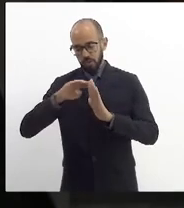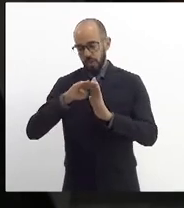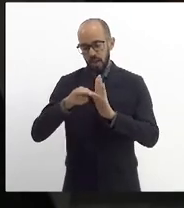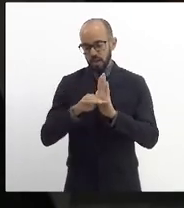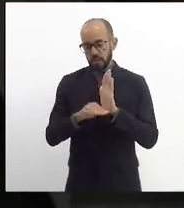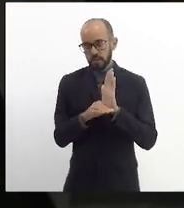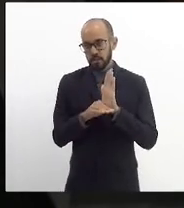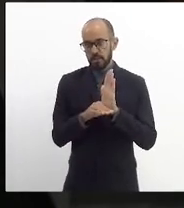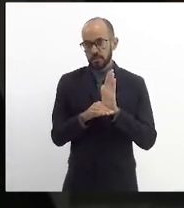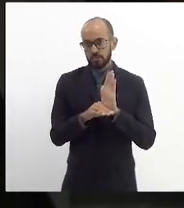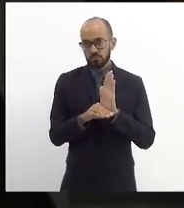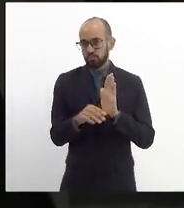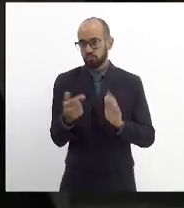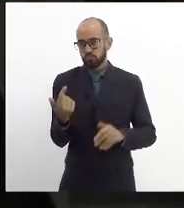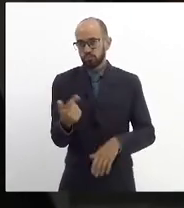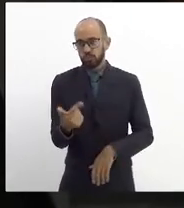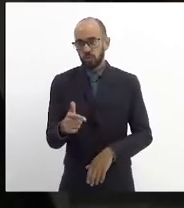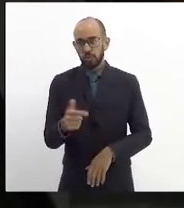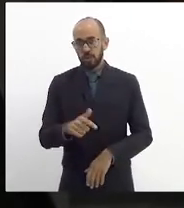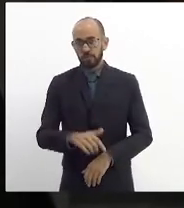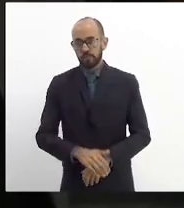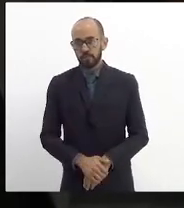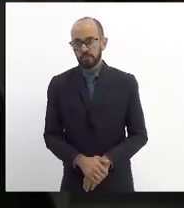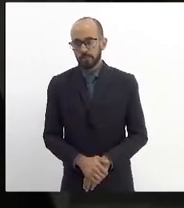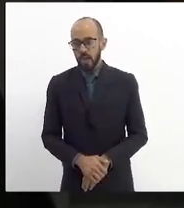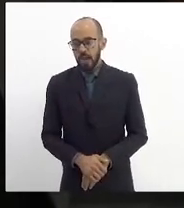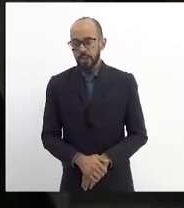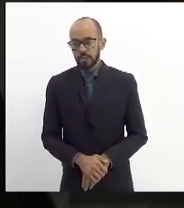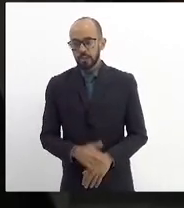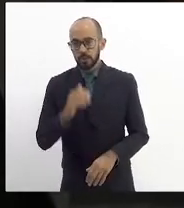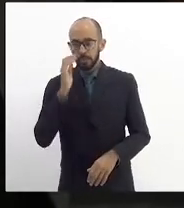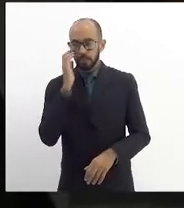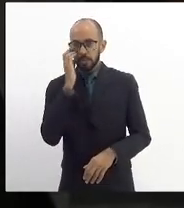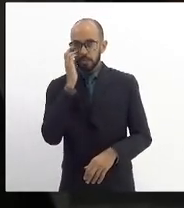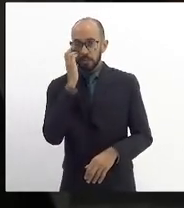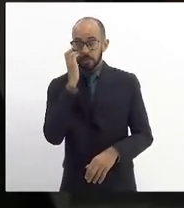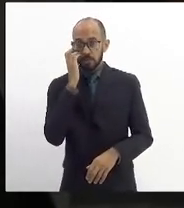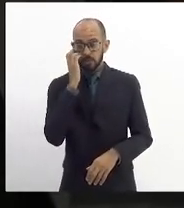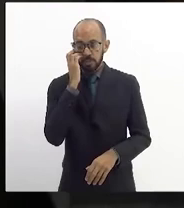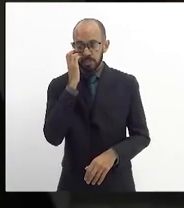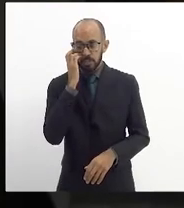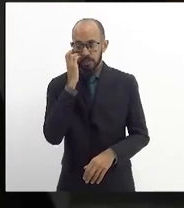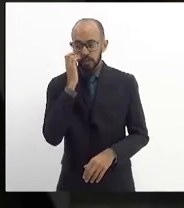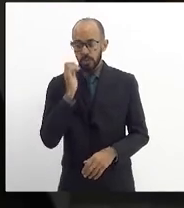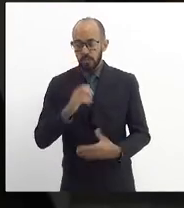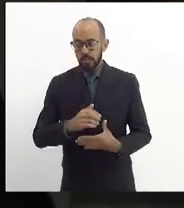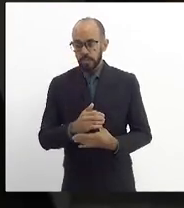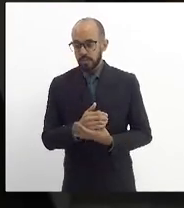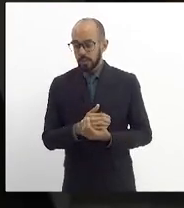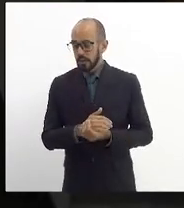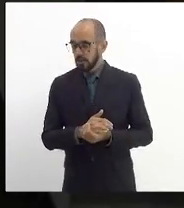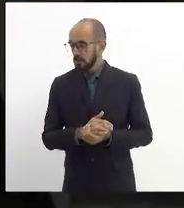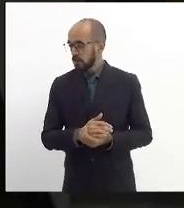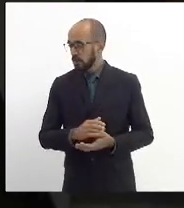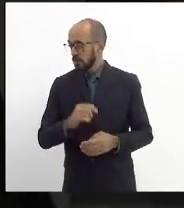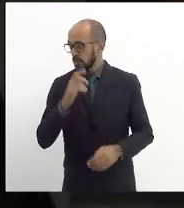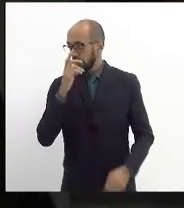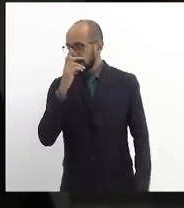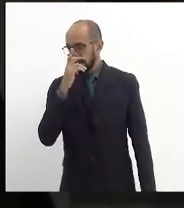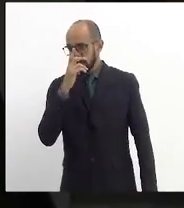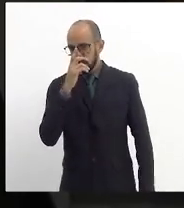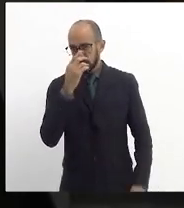e a cobertura não se da Areia e foi isso que decidiu se ontem eu